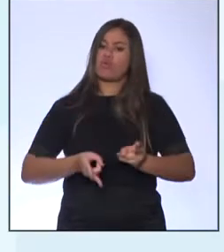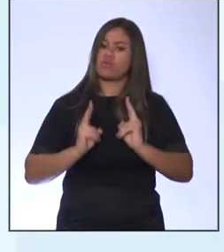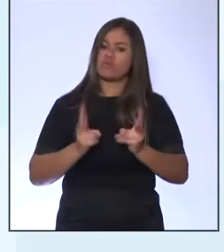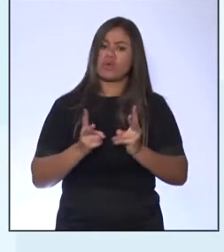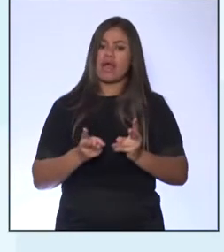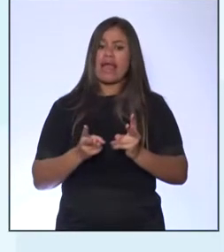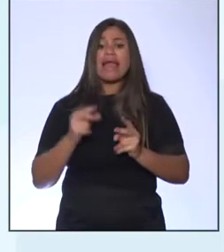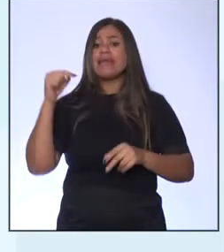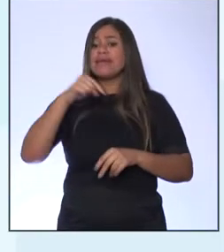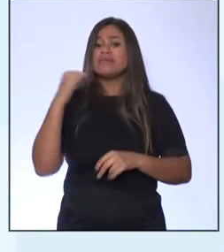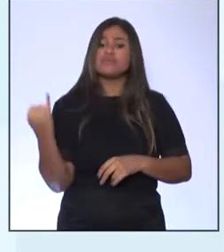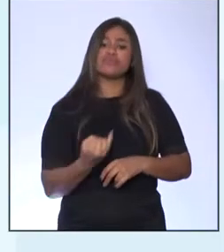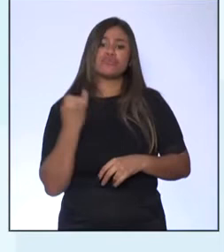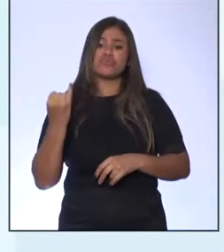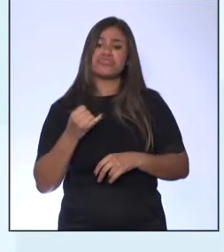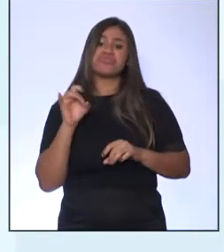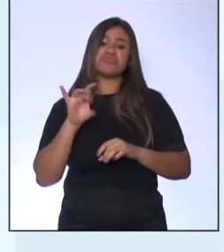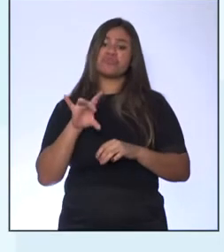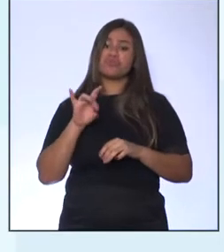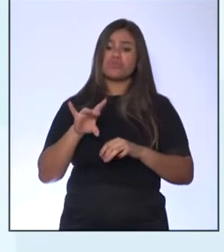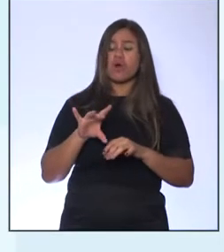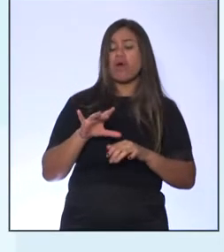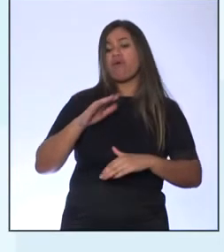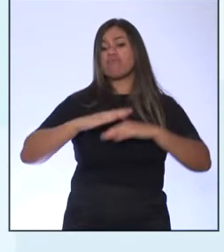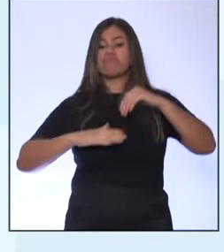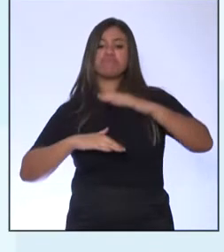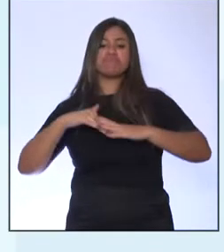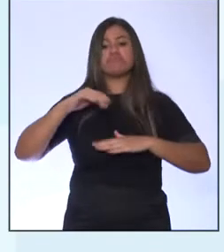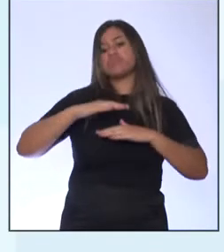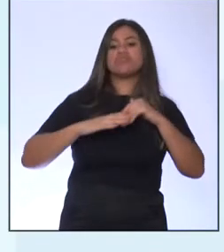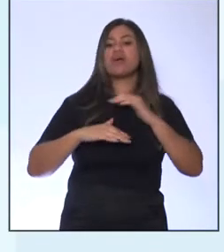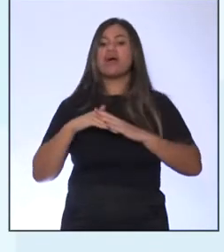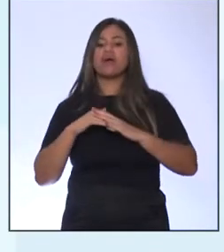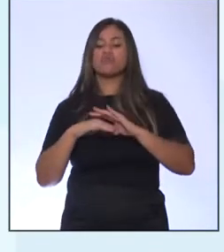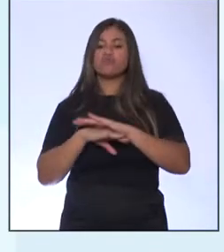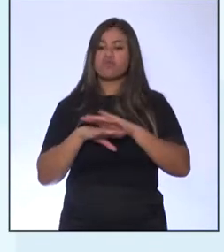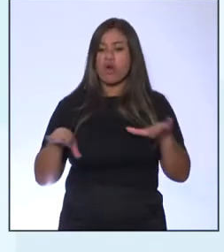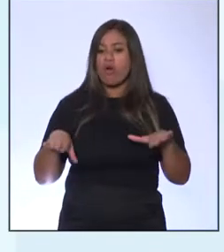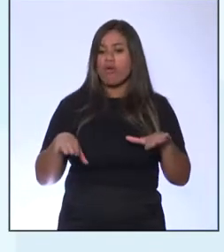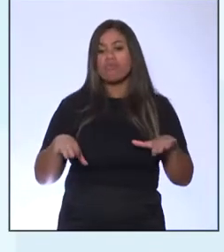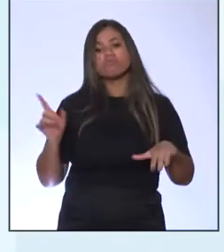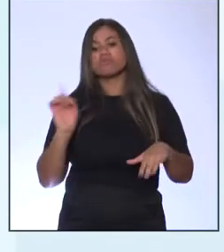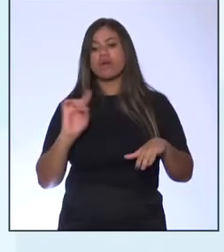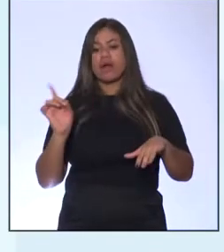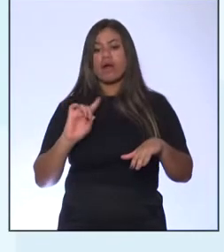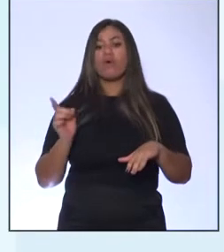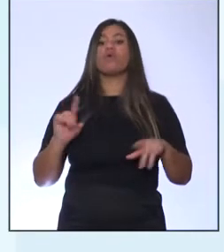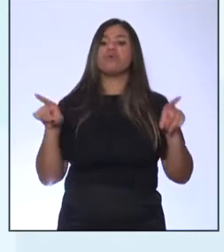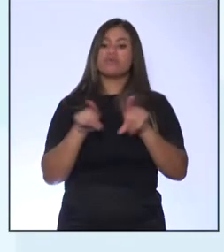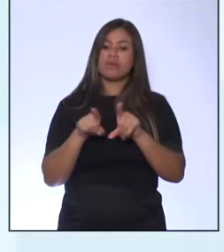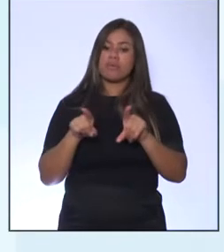não só para colocar as competências previstas na BNCC, mas